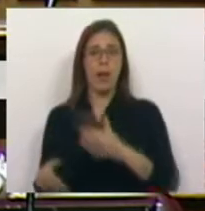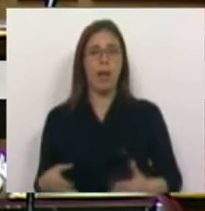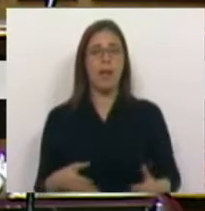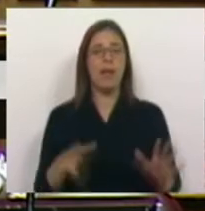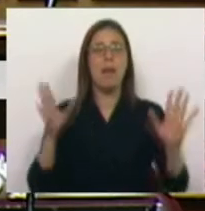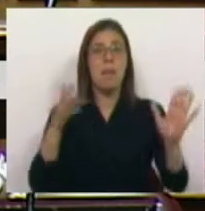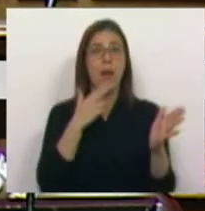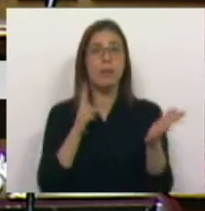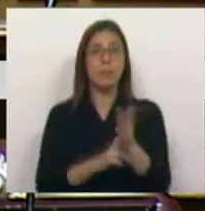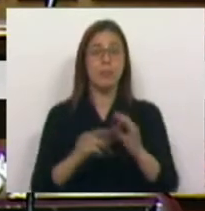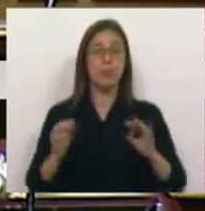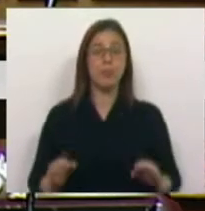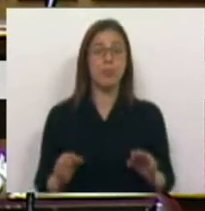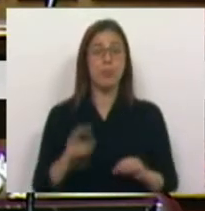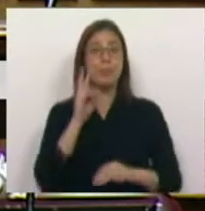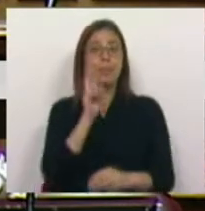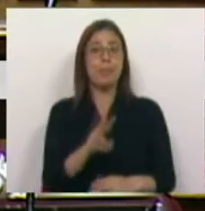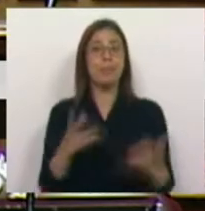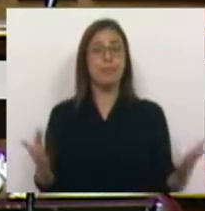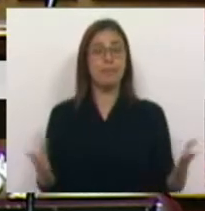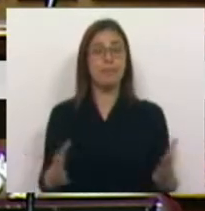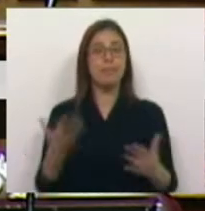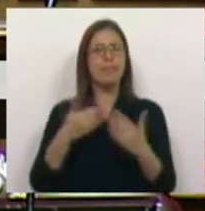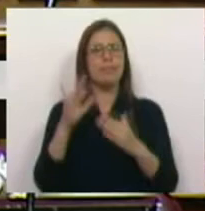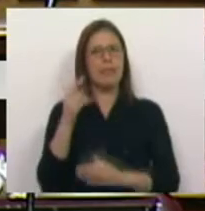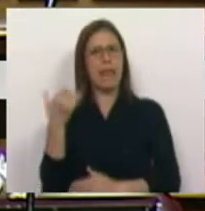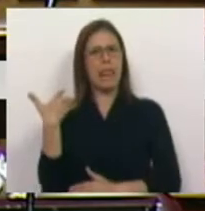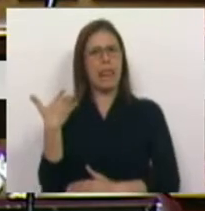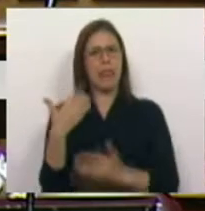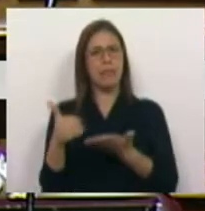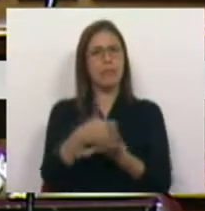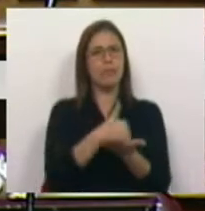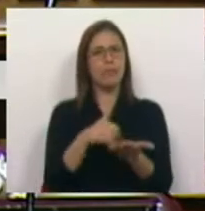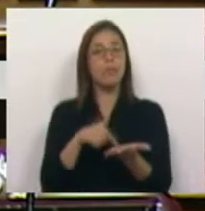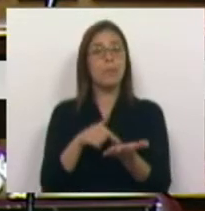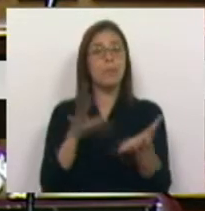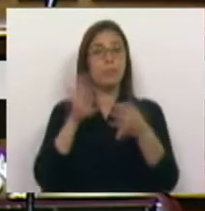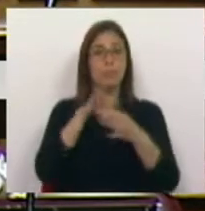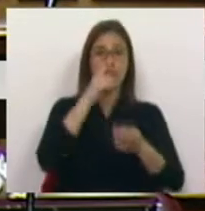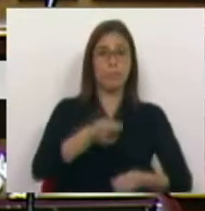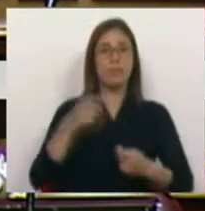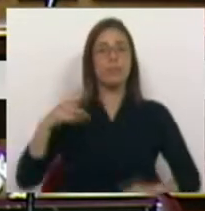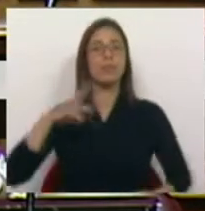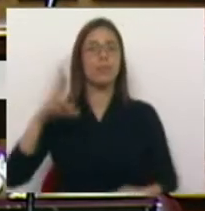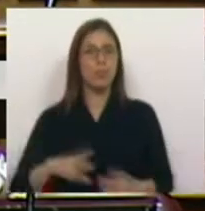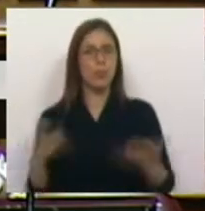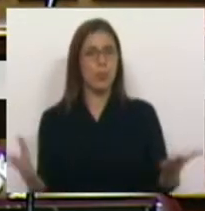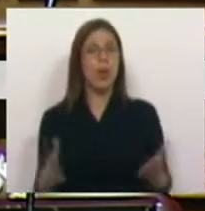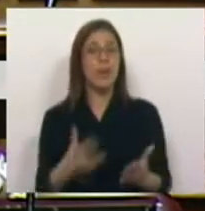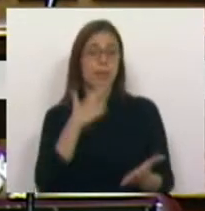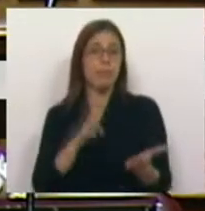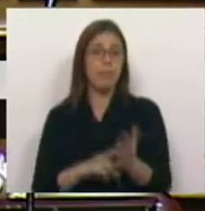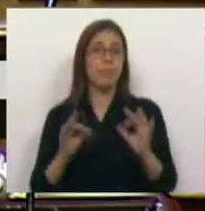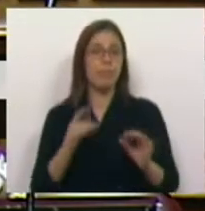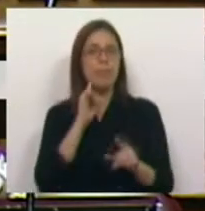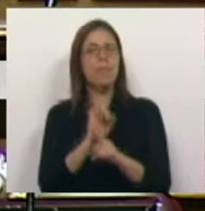o que é facto também é que, olhando para os mais recentes dados sobre a agricultura portuguesa, o que é facto